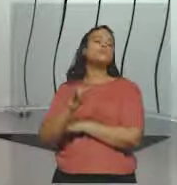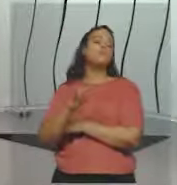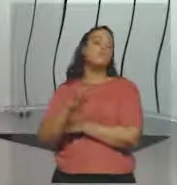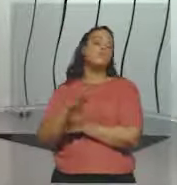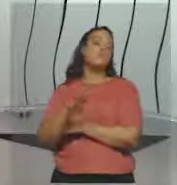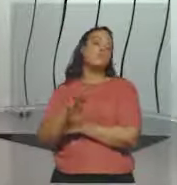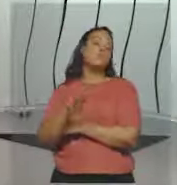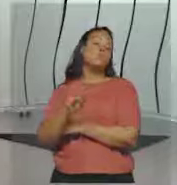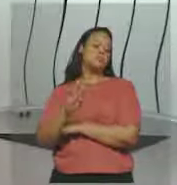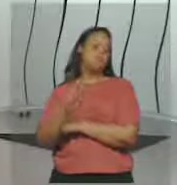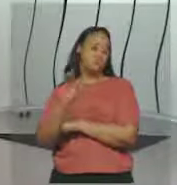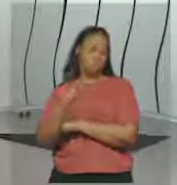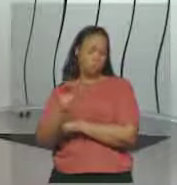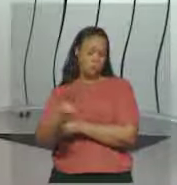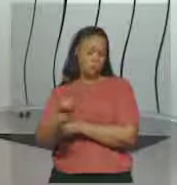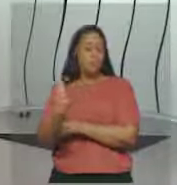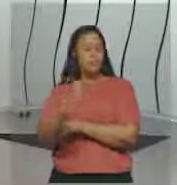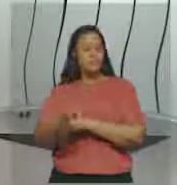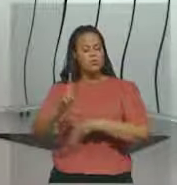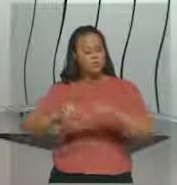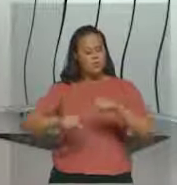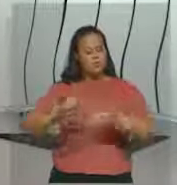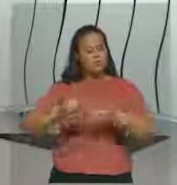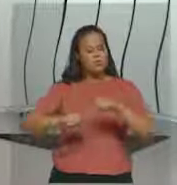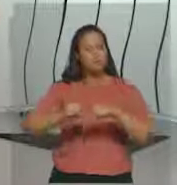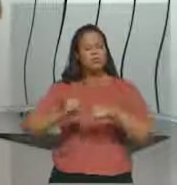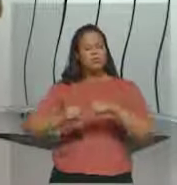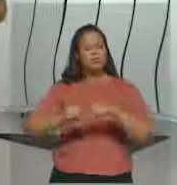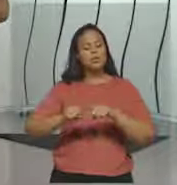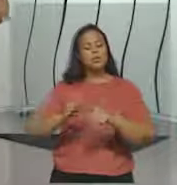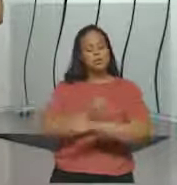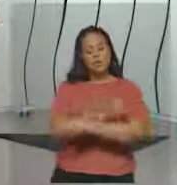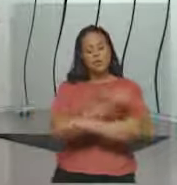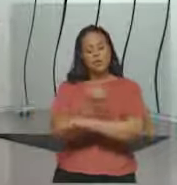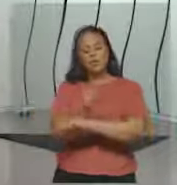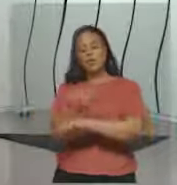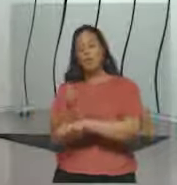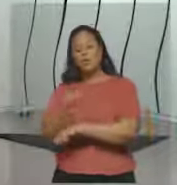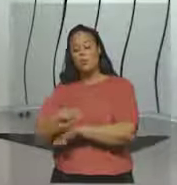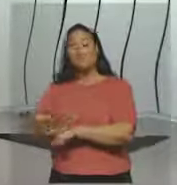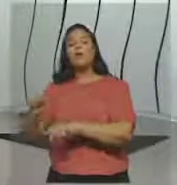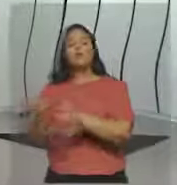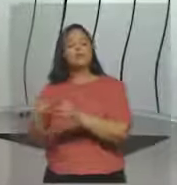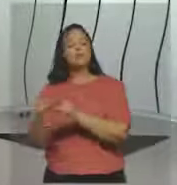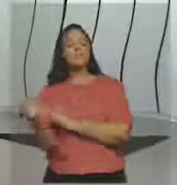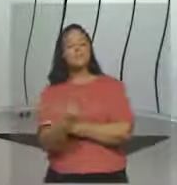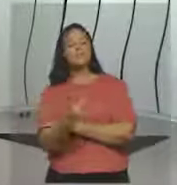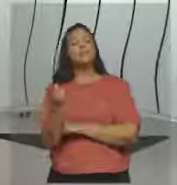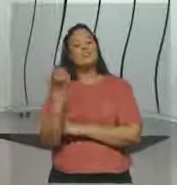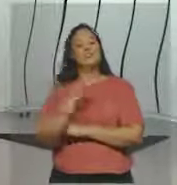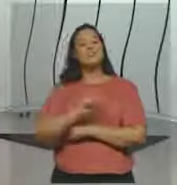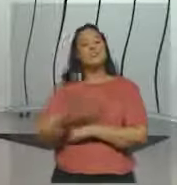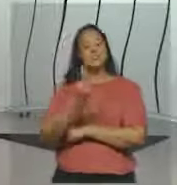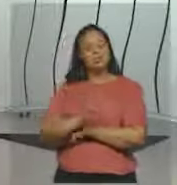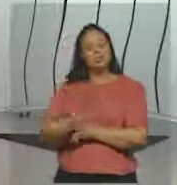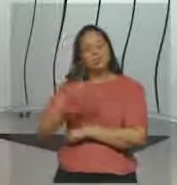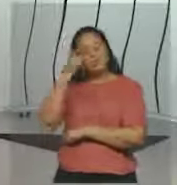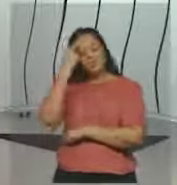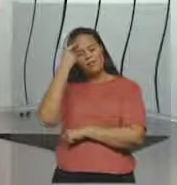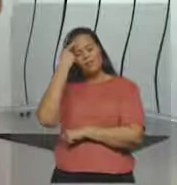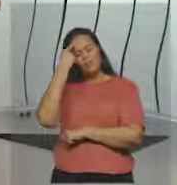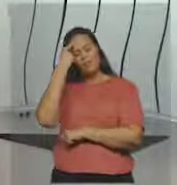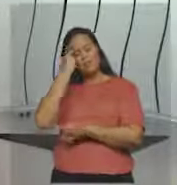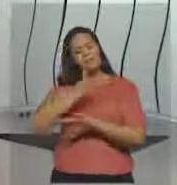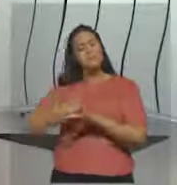consegue medir, ele serve tanto quanto voltímetro quanto como amperímetro. Essas são aí algumas ideias